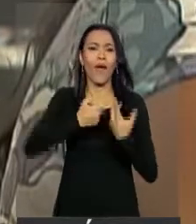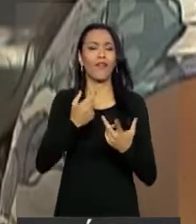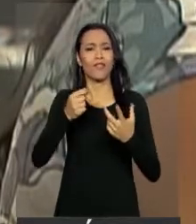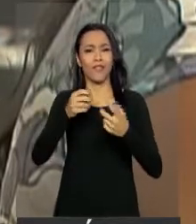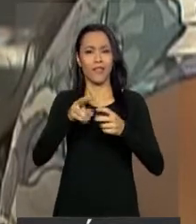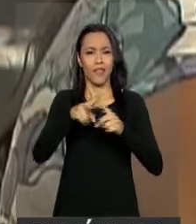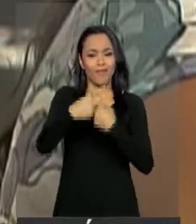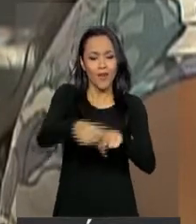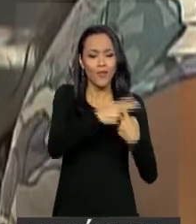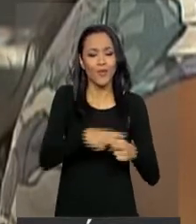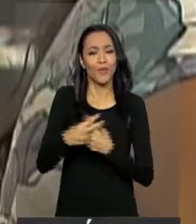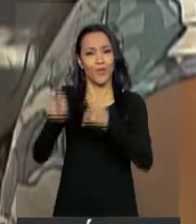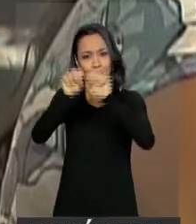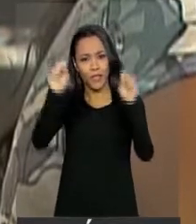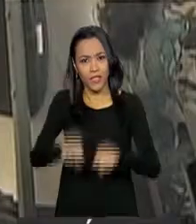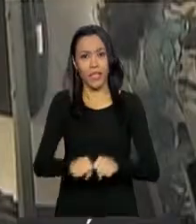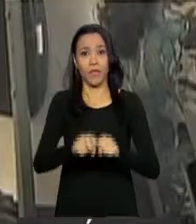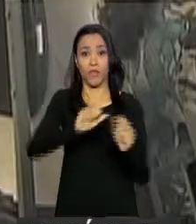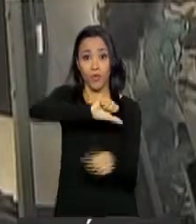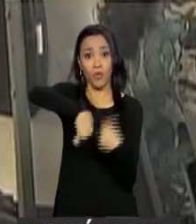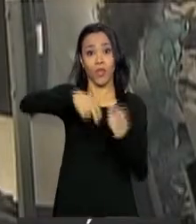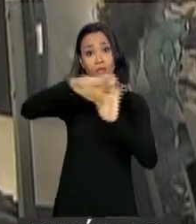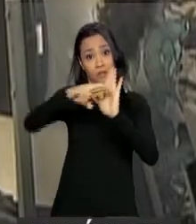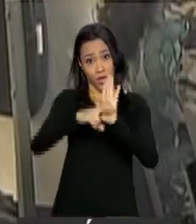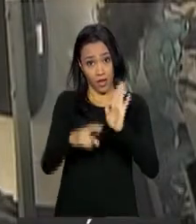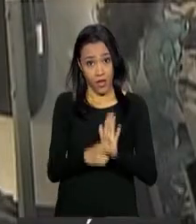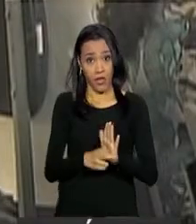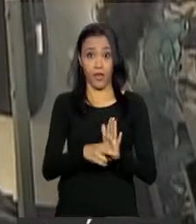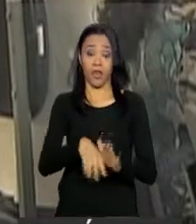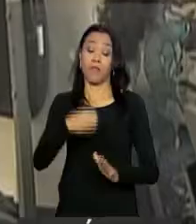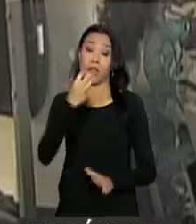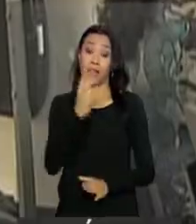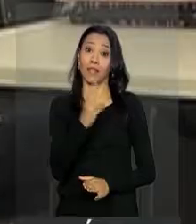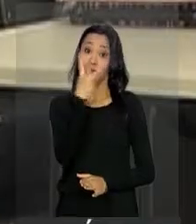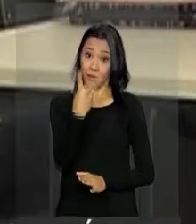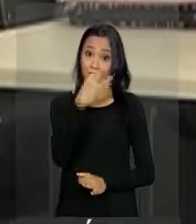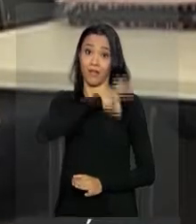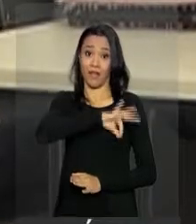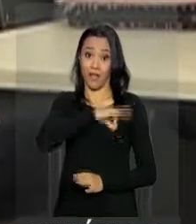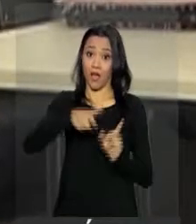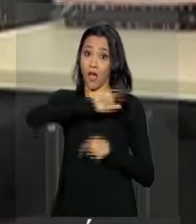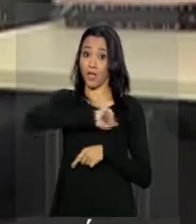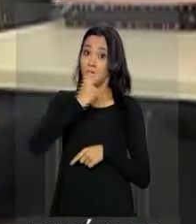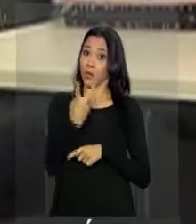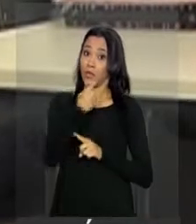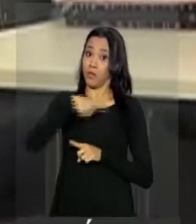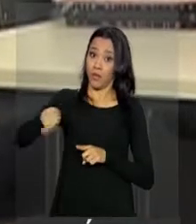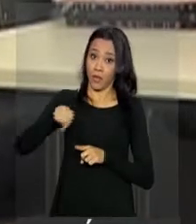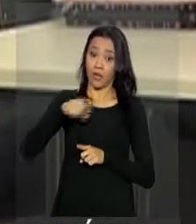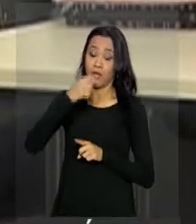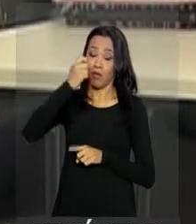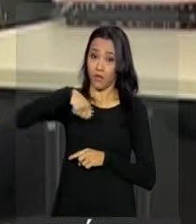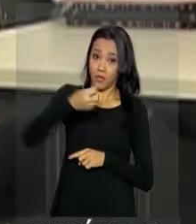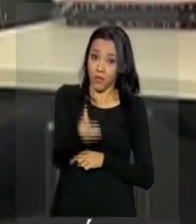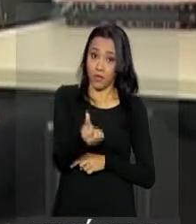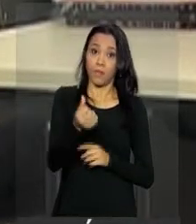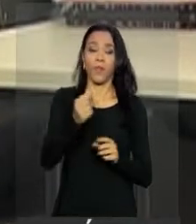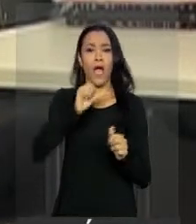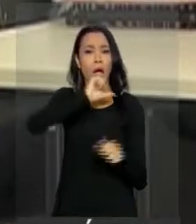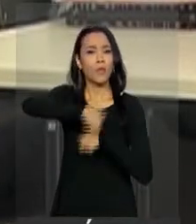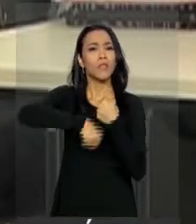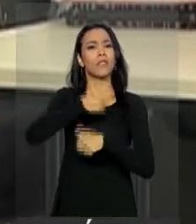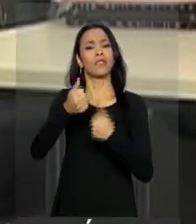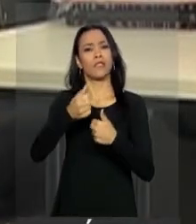de faixa de renda, de 2,5 salários mínimos para 3 salários mínimos. Segundo o Ministério da Educação, a mudança no prazo